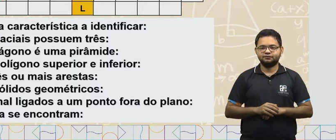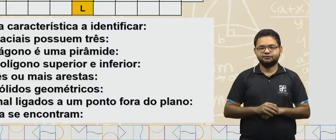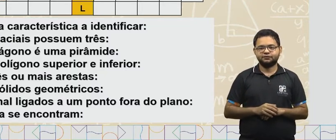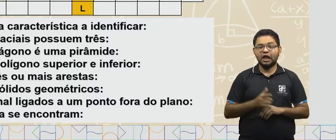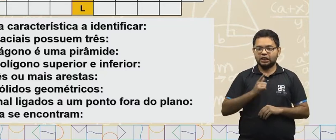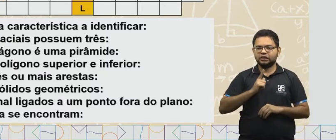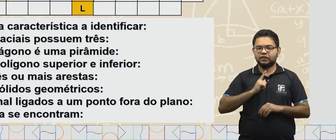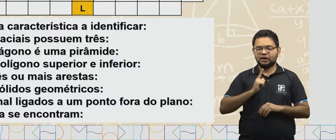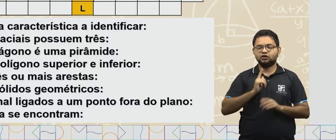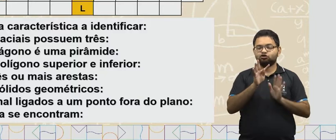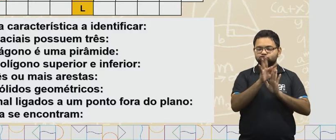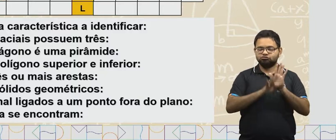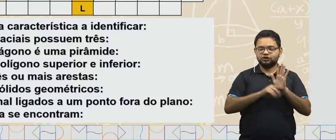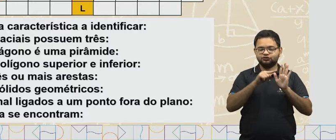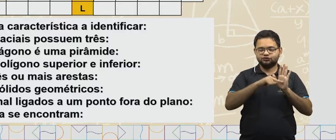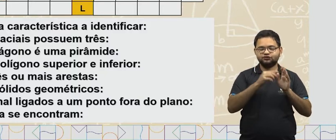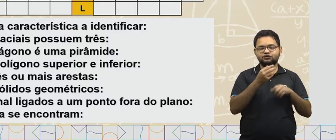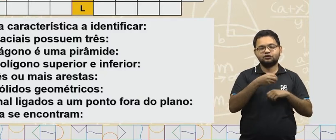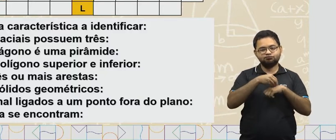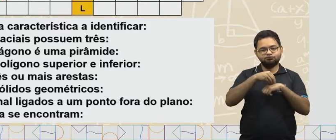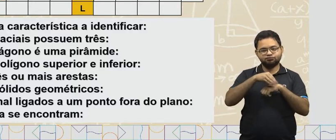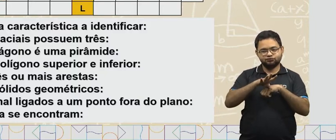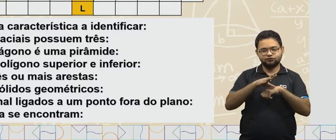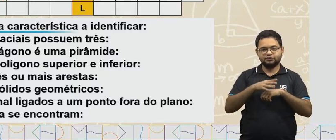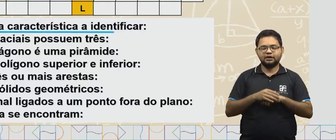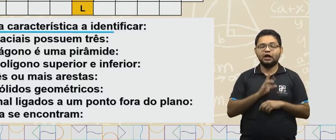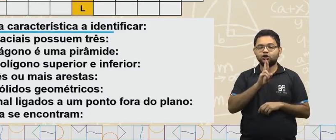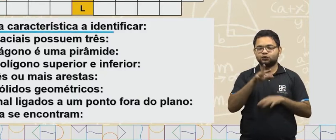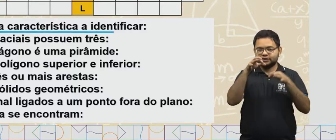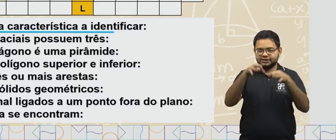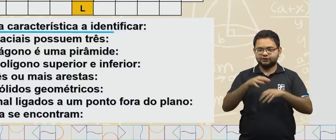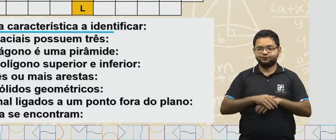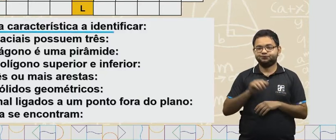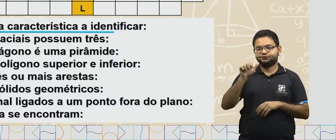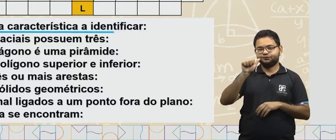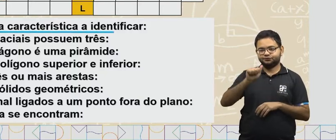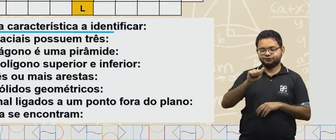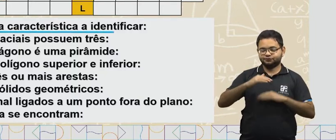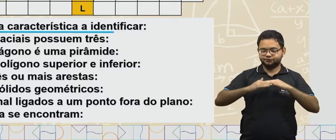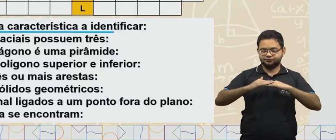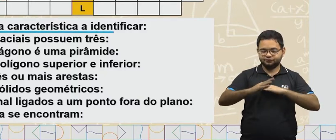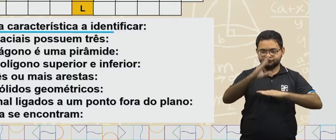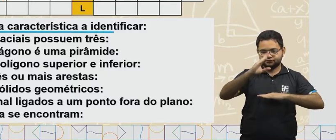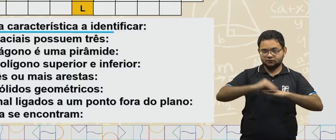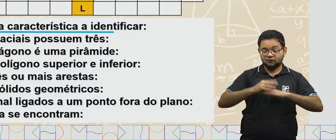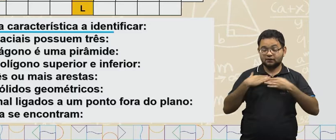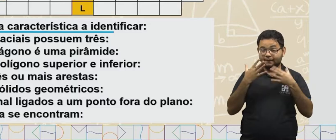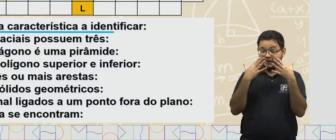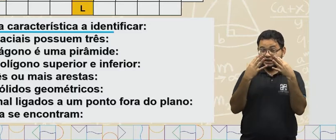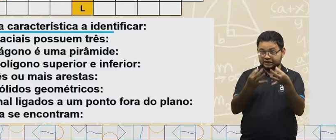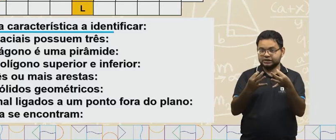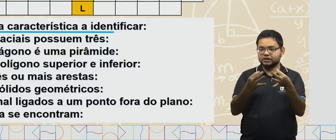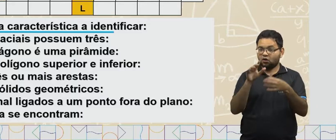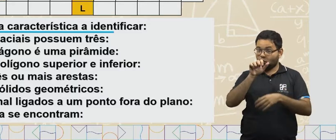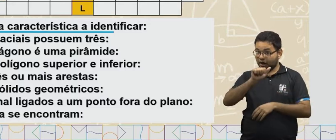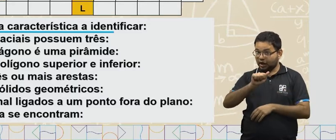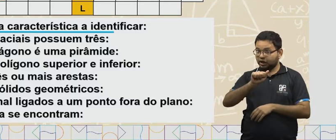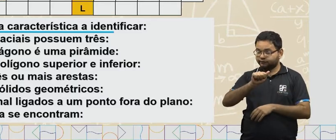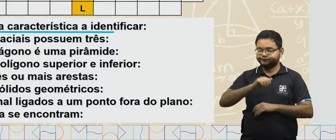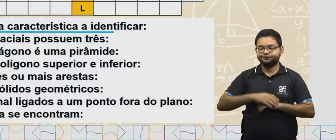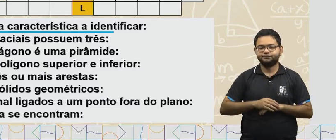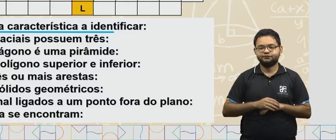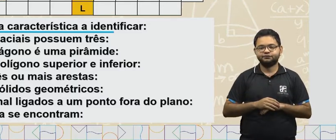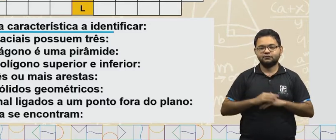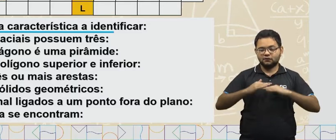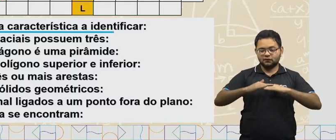Vamos ler a primeira, vamos resolver juntos. Letra A. Na planificação, preste bem atenção, é